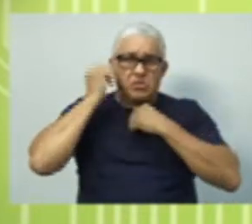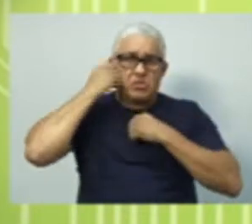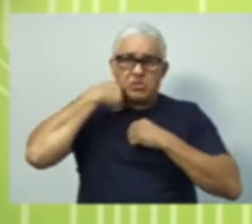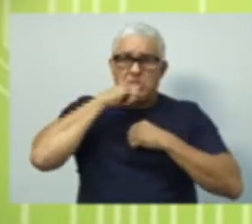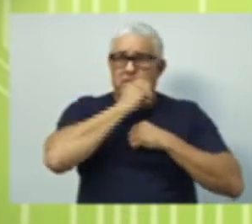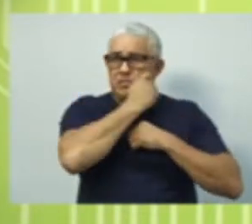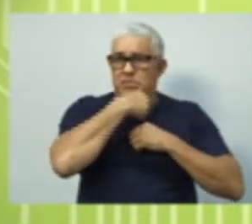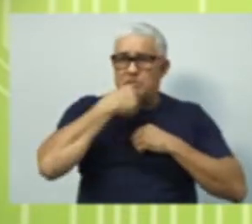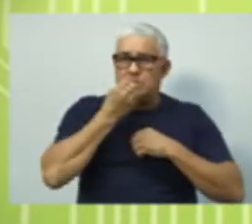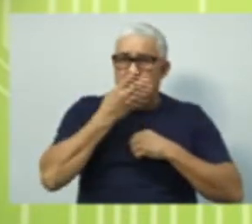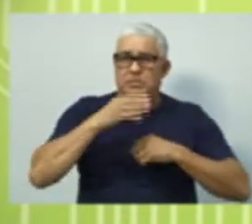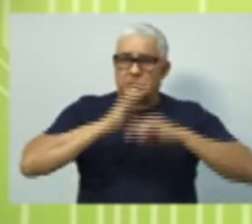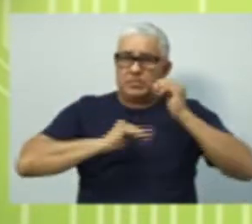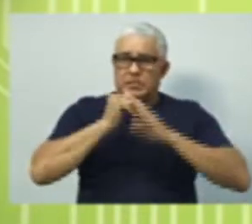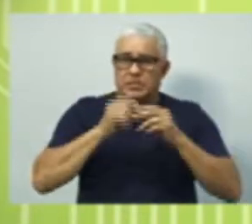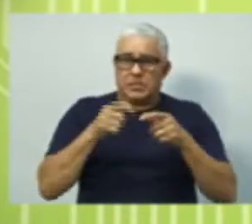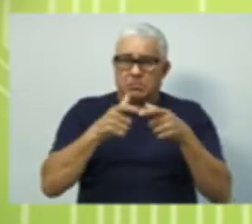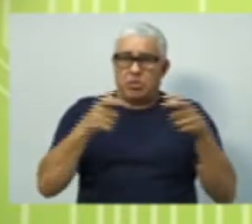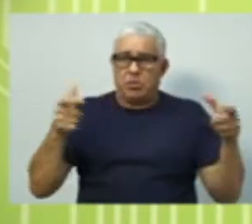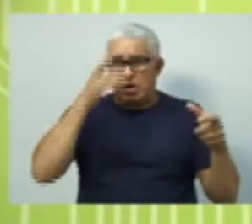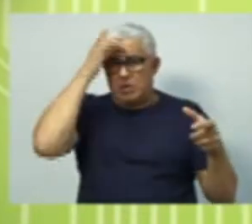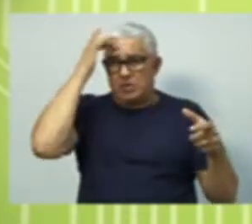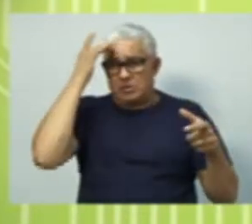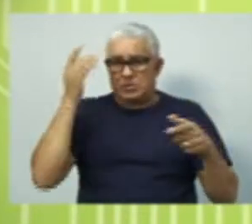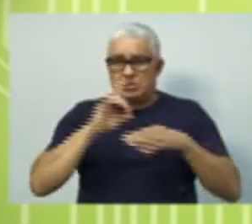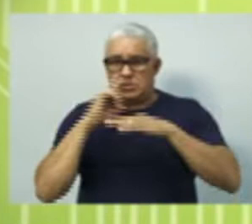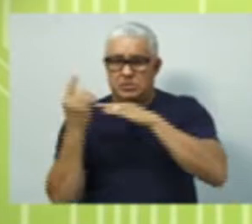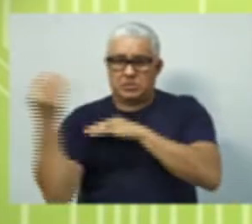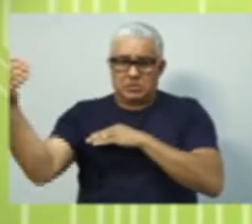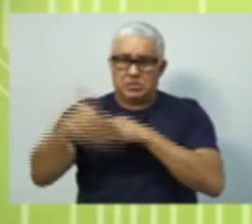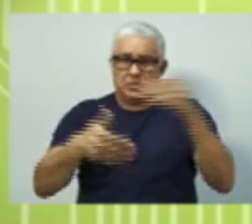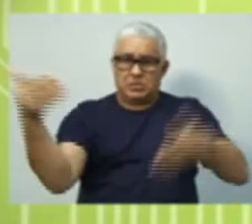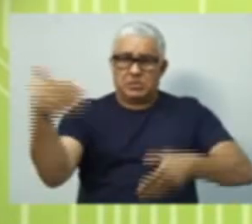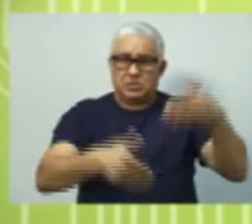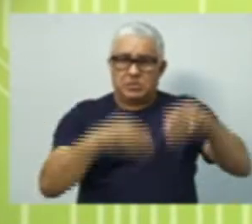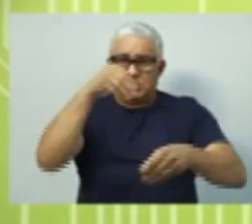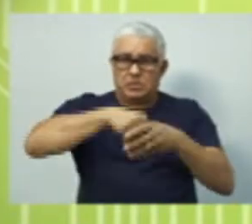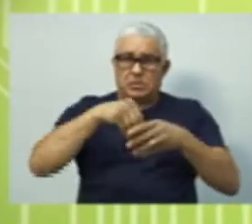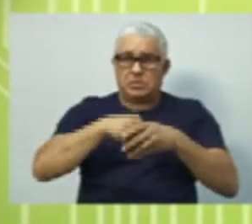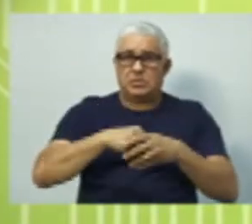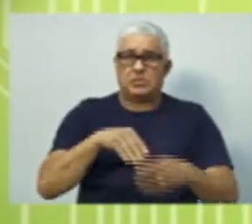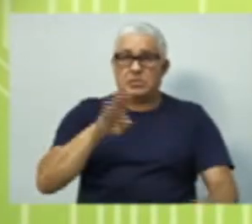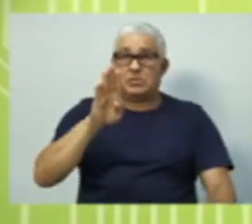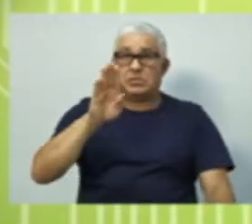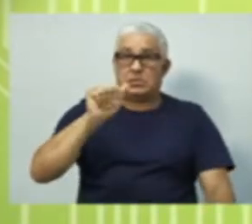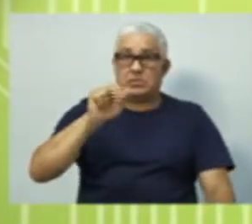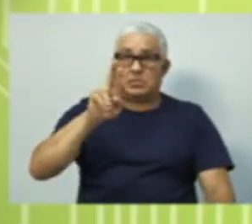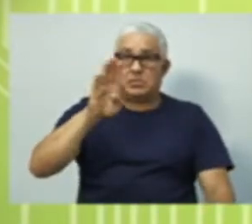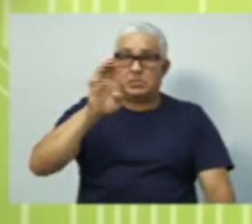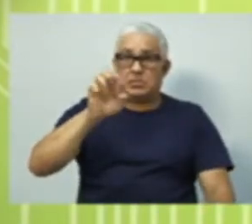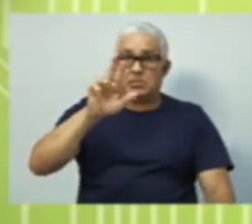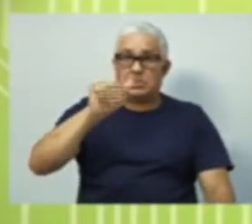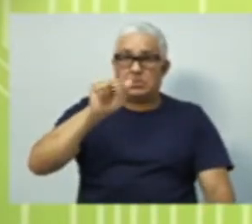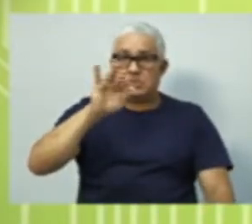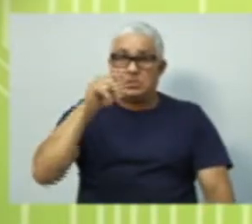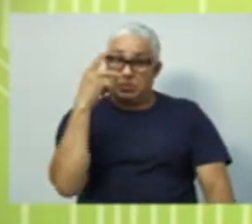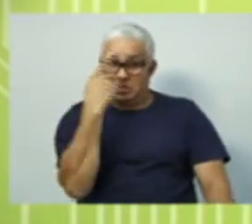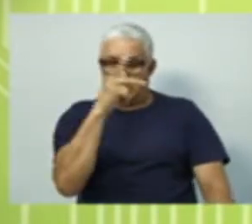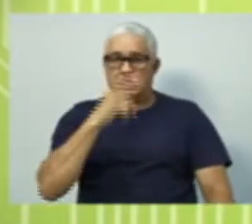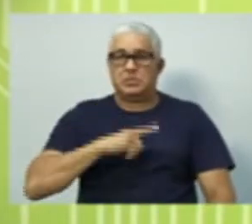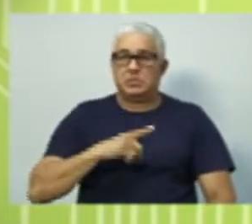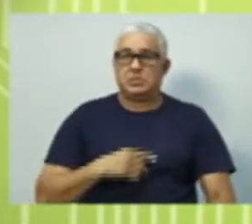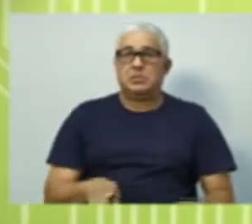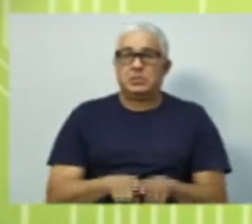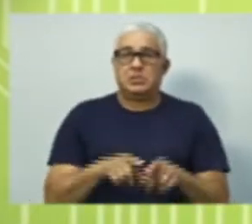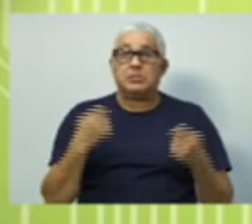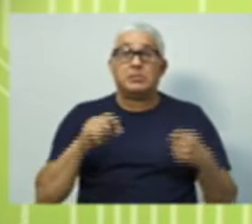outro profissional para aumentar a quantidade de atendimento que ele oferece dentro do estabelecimento dele, dentro do negócio dele, dentro do empreendimento dele. Então ele